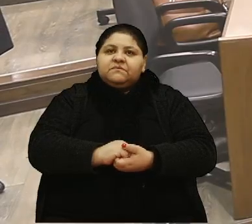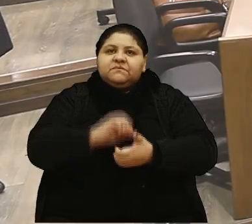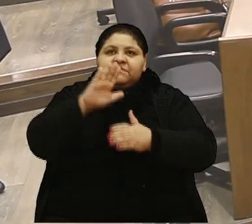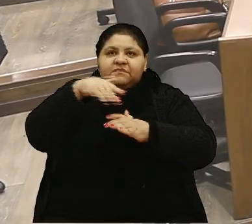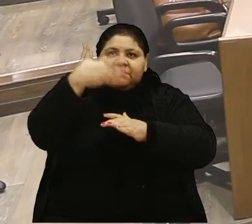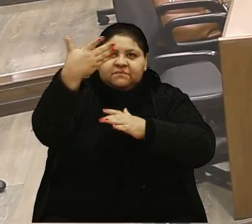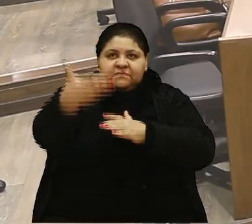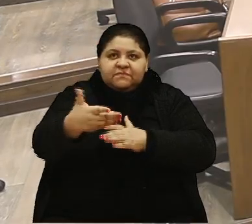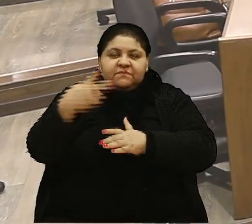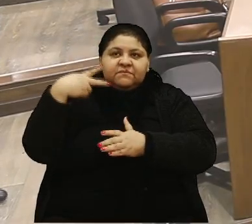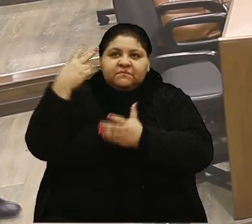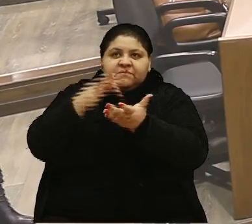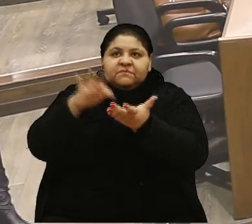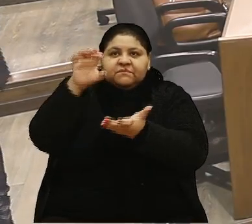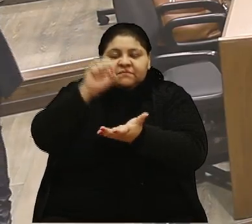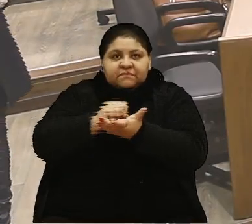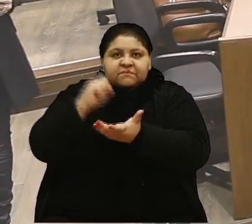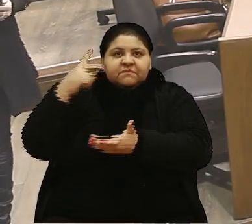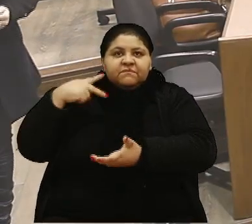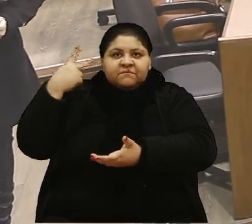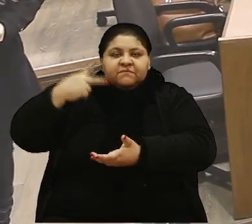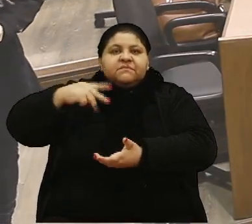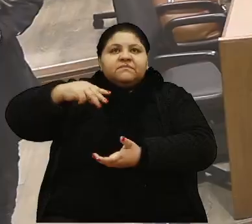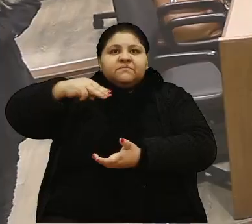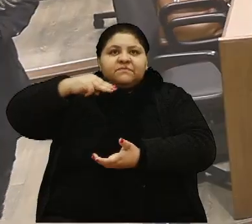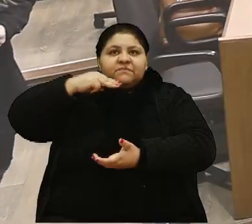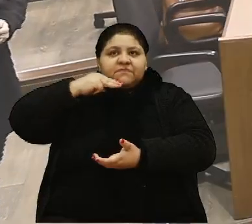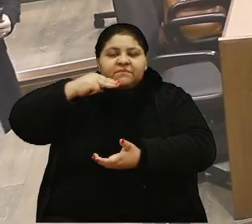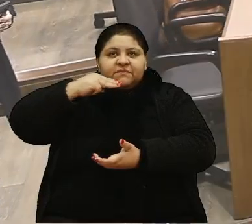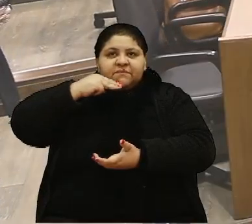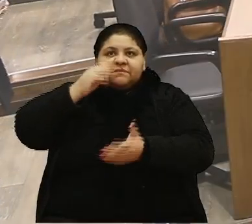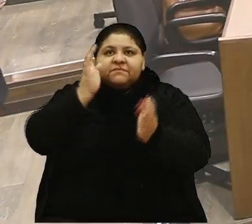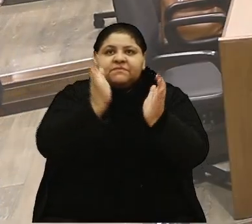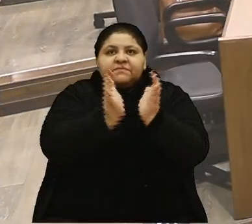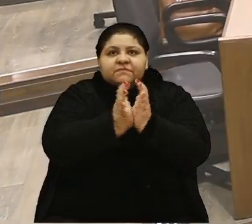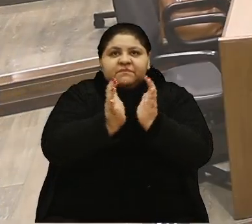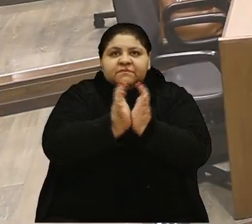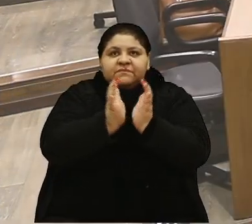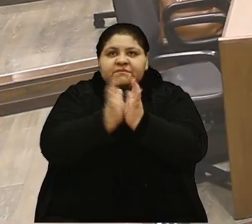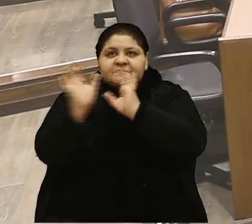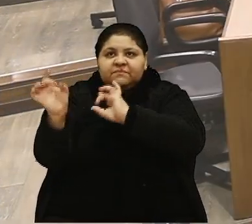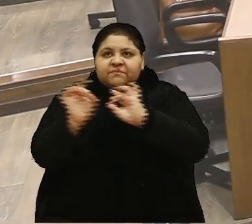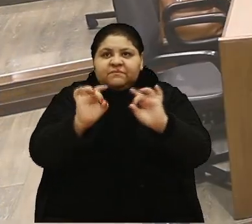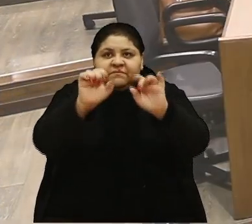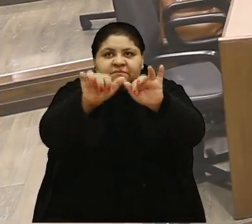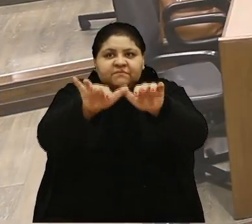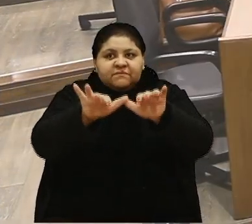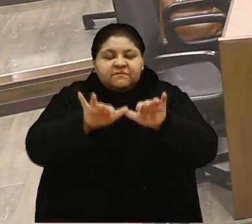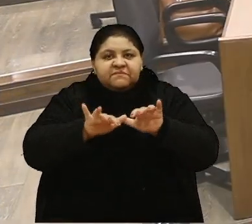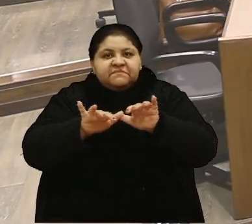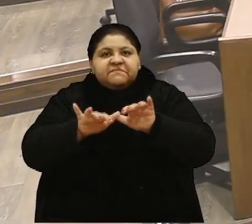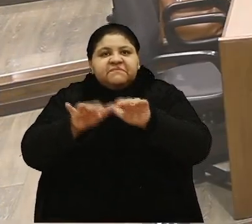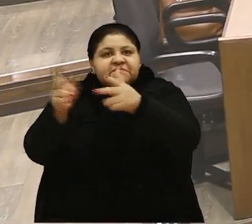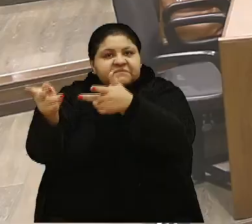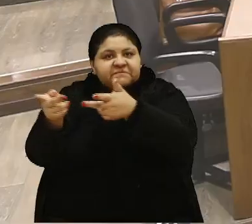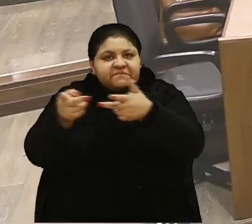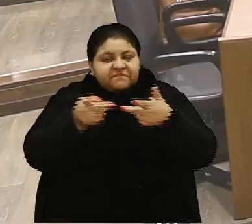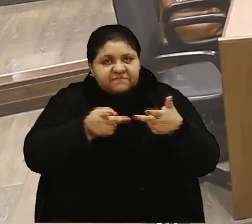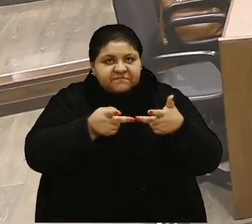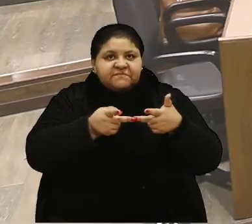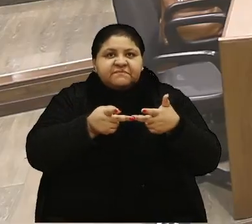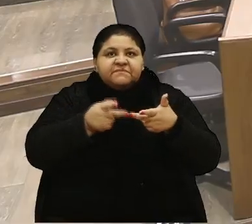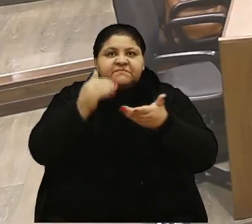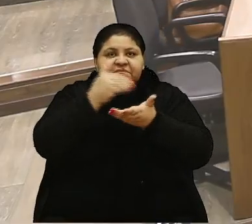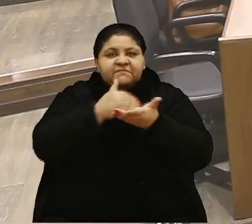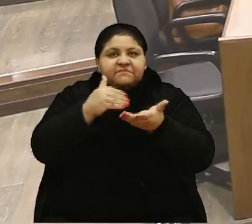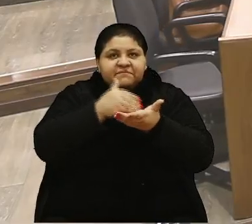Próxima vereadora inscrita, a vereadora Marisol Santos. Colegas vereadores, quem nos acompanha no plenário, sejam todos sempre muito bem-vindos. Nosso